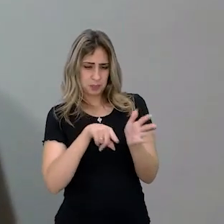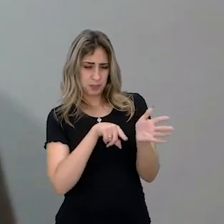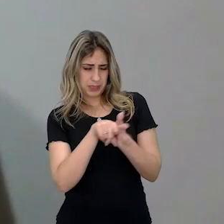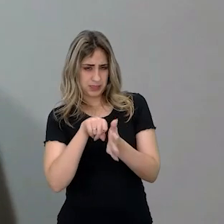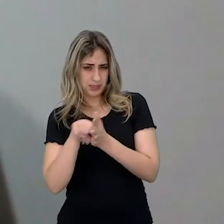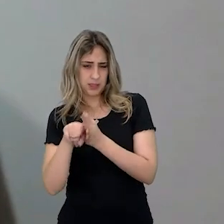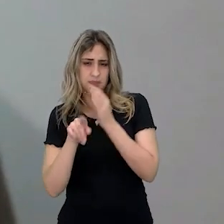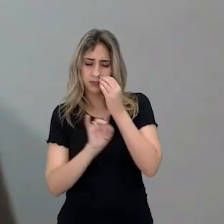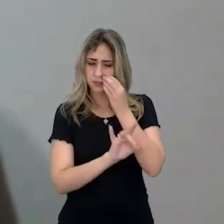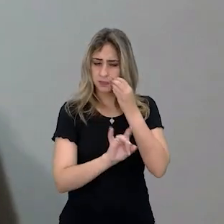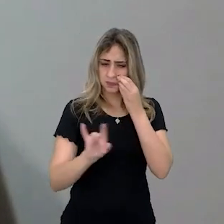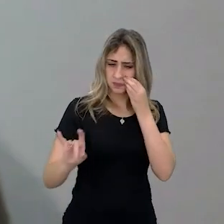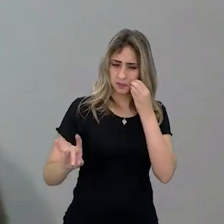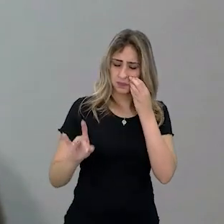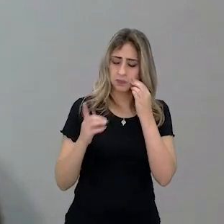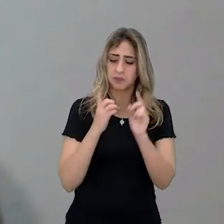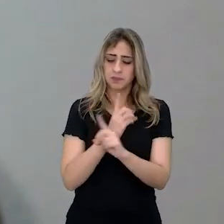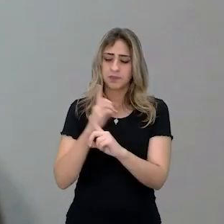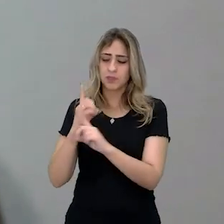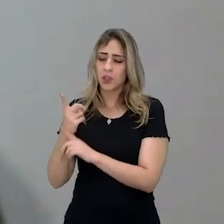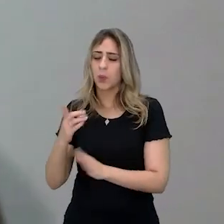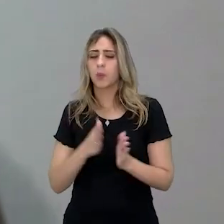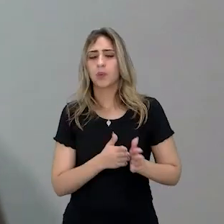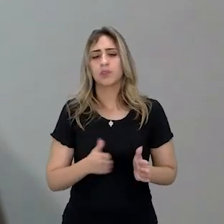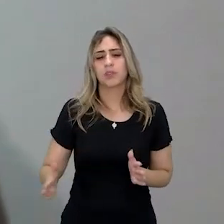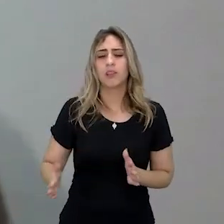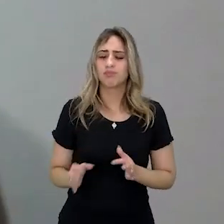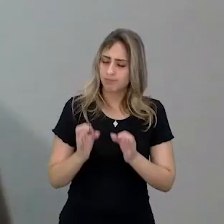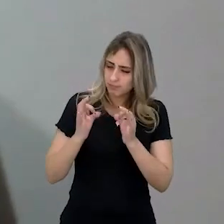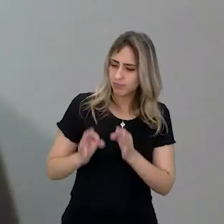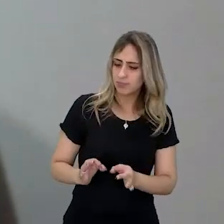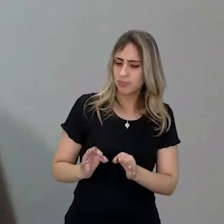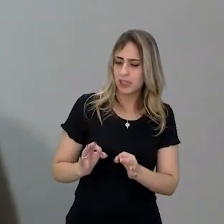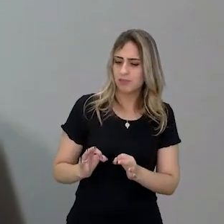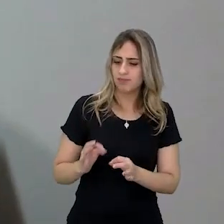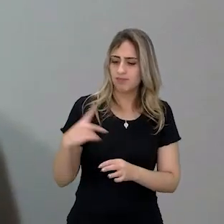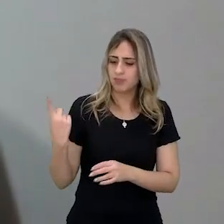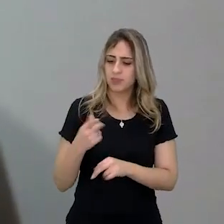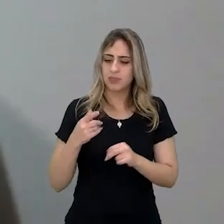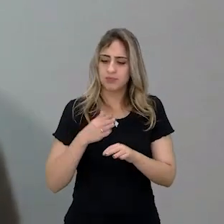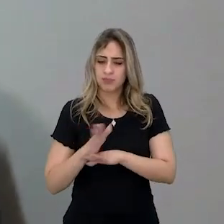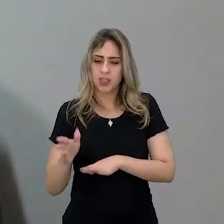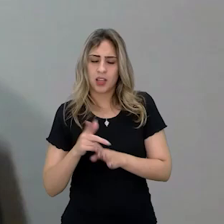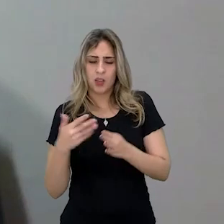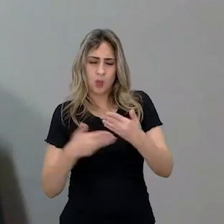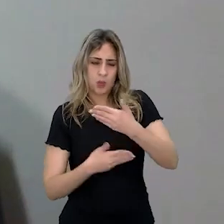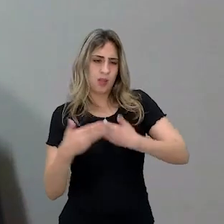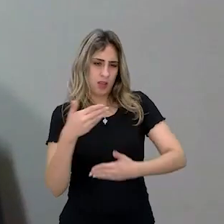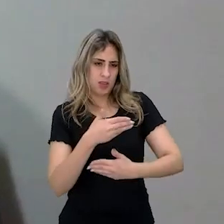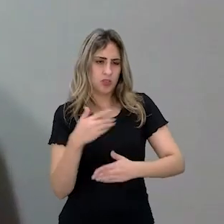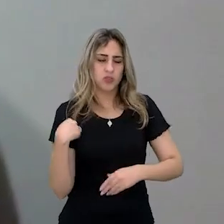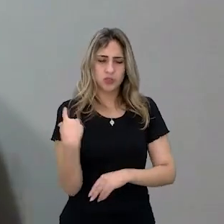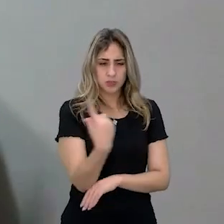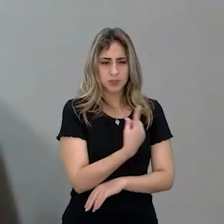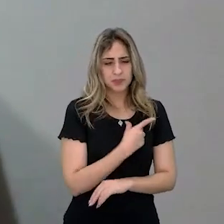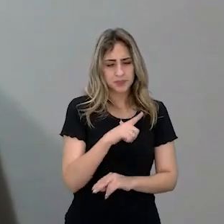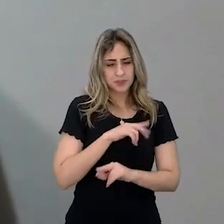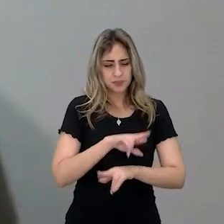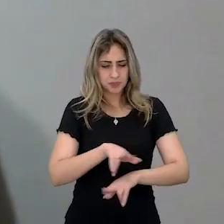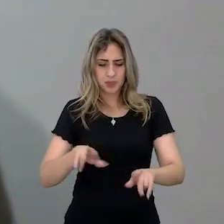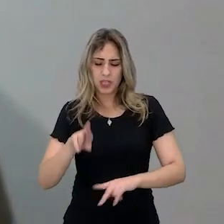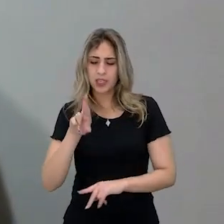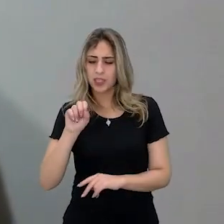pesquisa, cabe mostrar o processo, que é justamente o processo que está aí no slide, que inicialmente temos